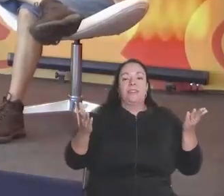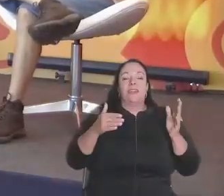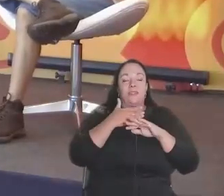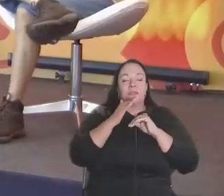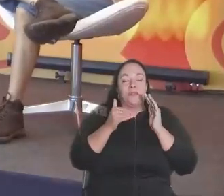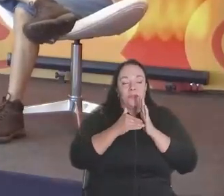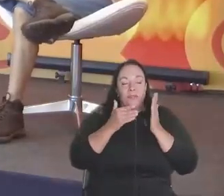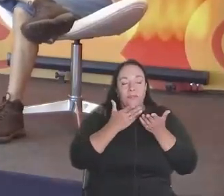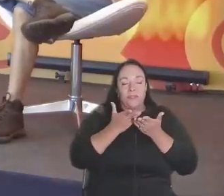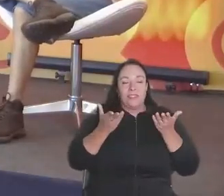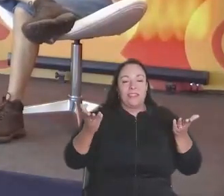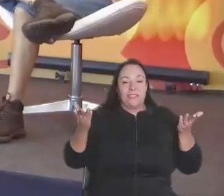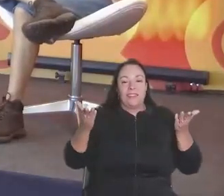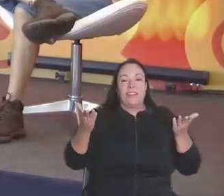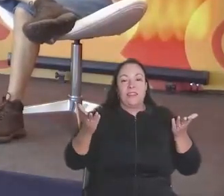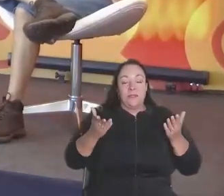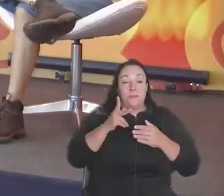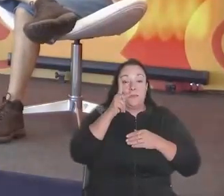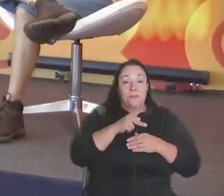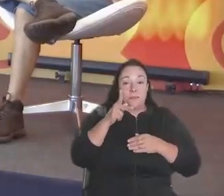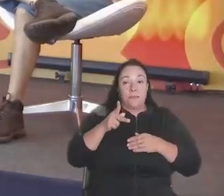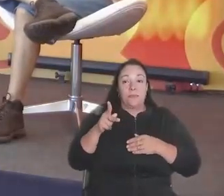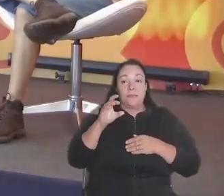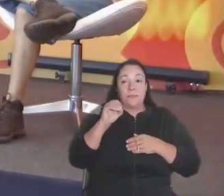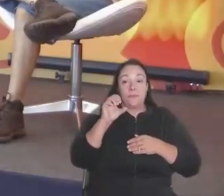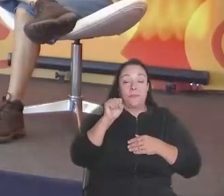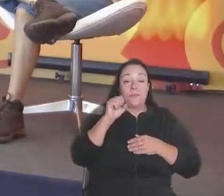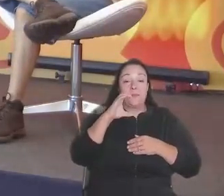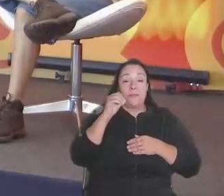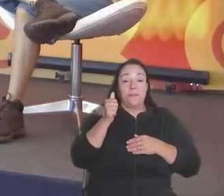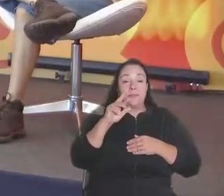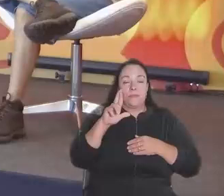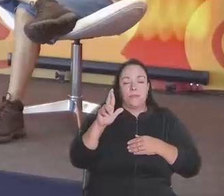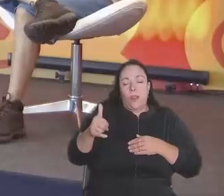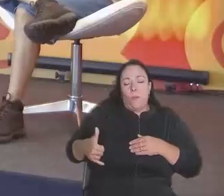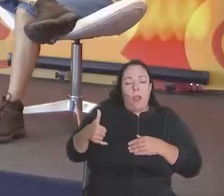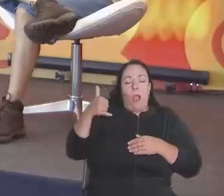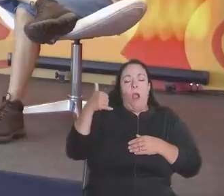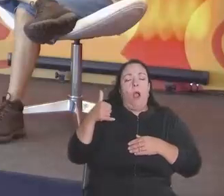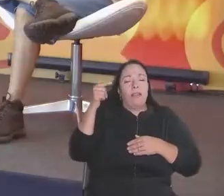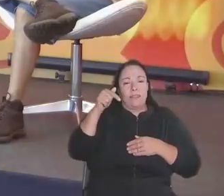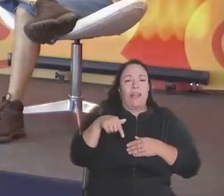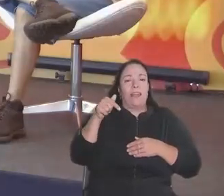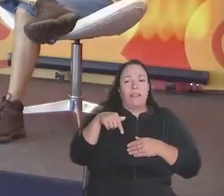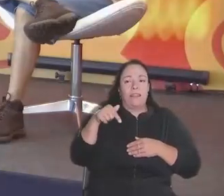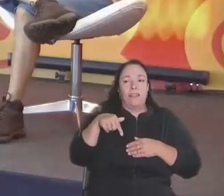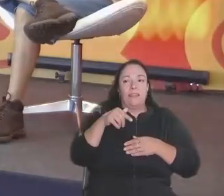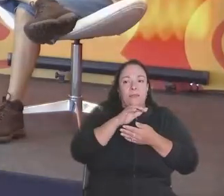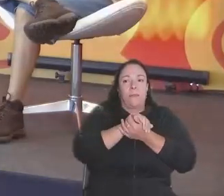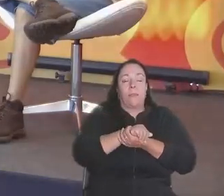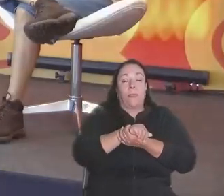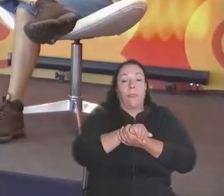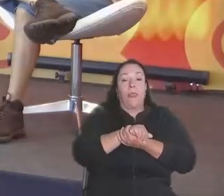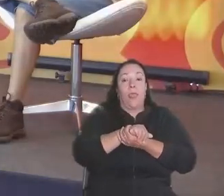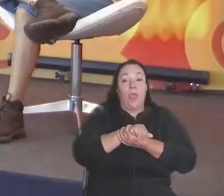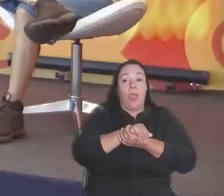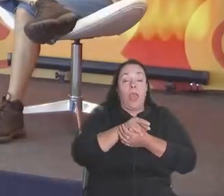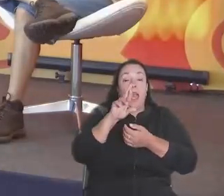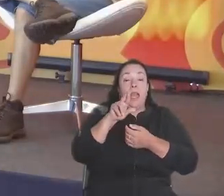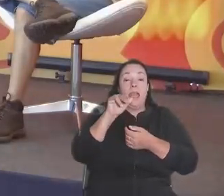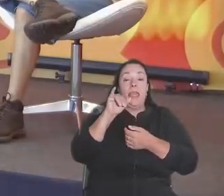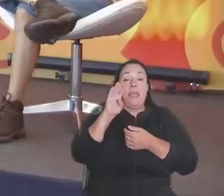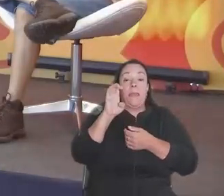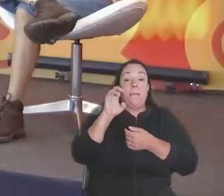Celeste. Professor Oscar, é uma honra muito grande eu estar aqui, viu? Eu fiz questão hoje de sair de Ribeirão Preto para vir